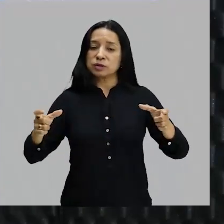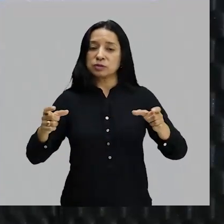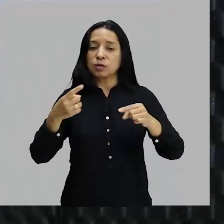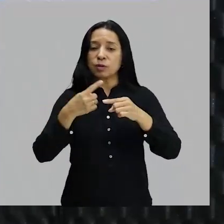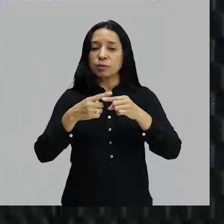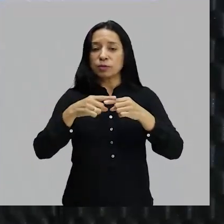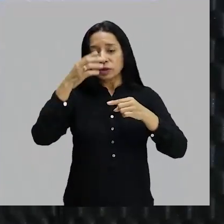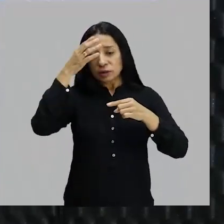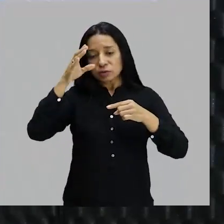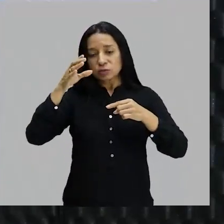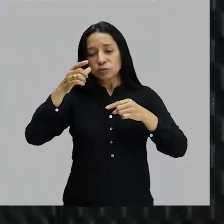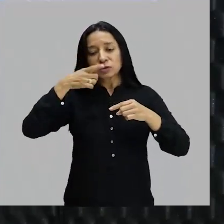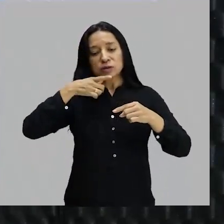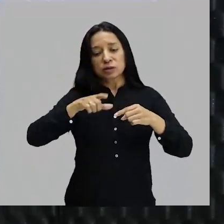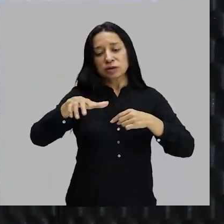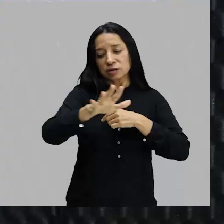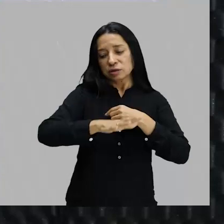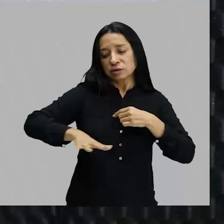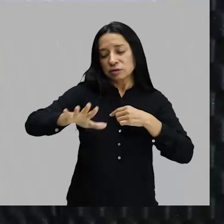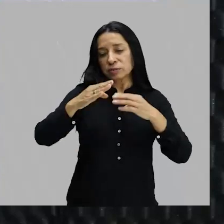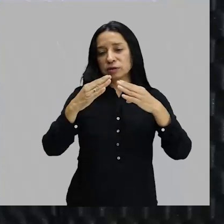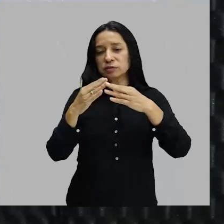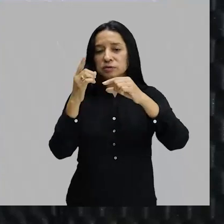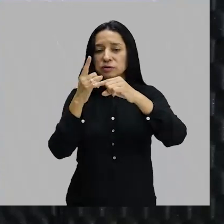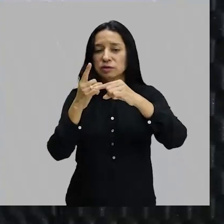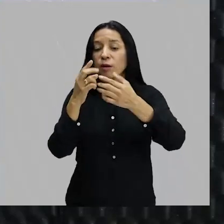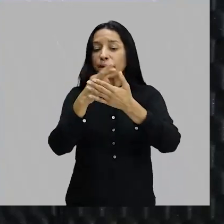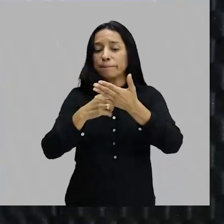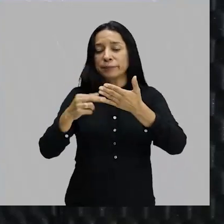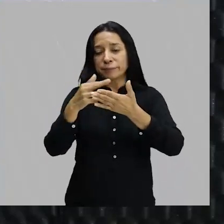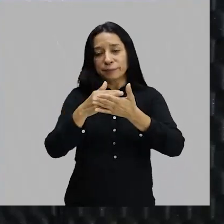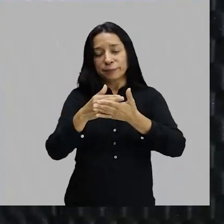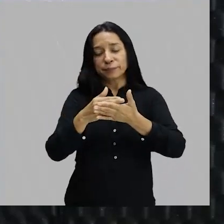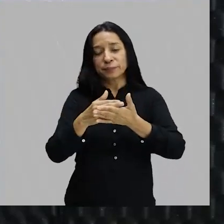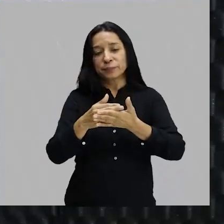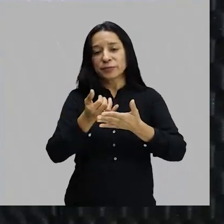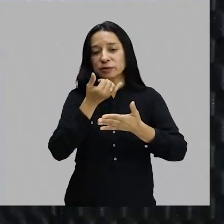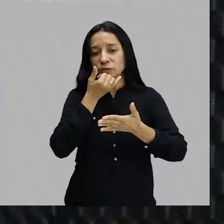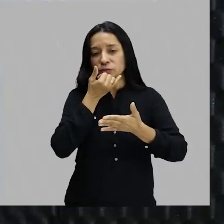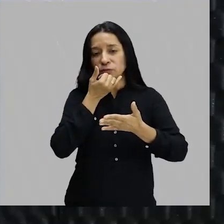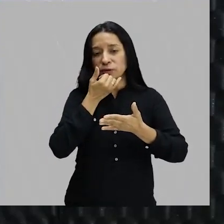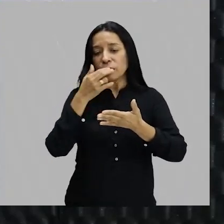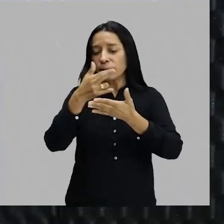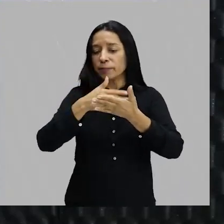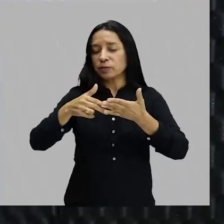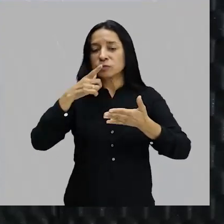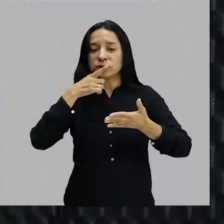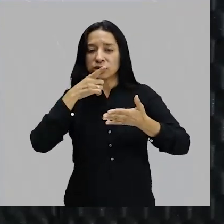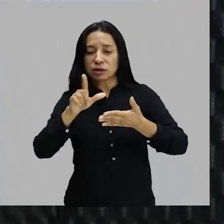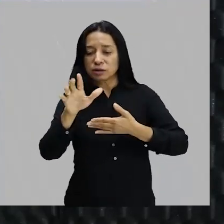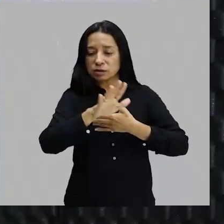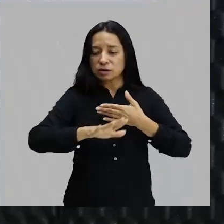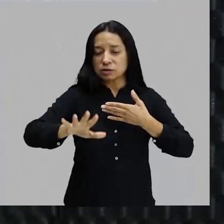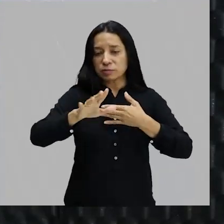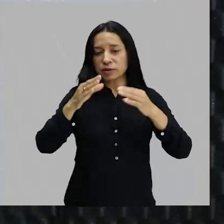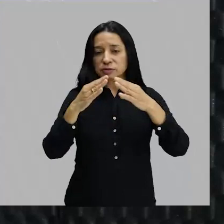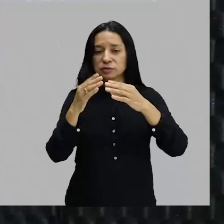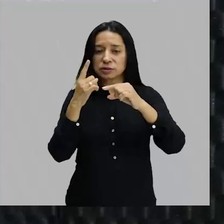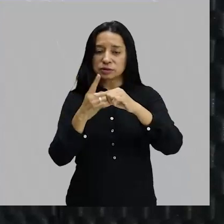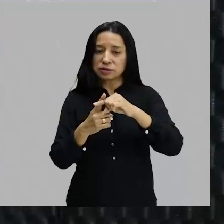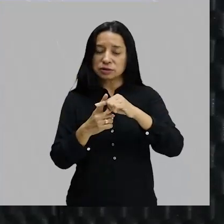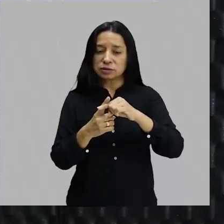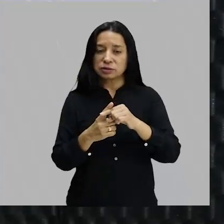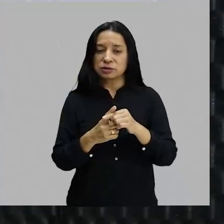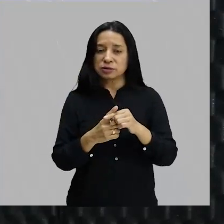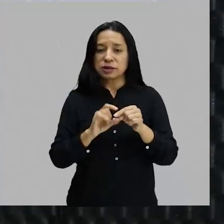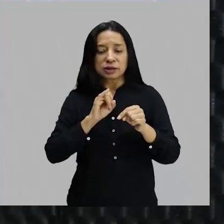ela vai ganhando espaço nas igrejas. Se o que você tem hoje na religião católica, em particular no cristianismo, como imagens